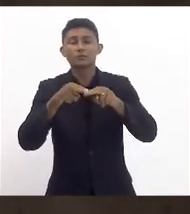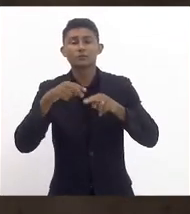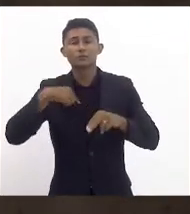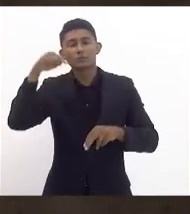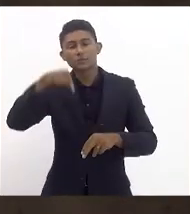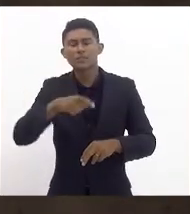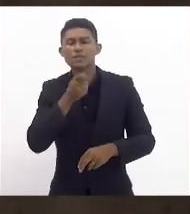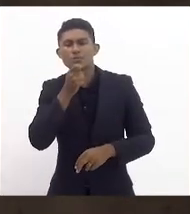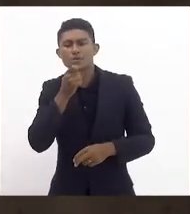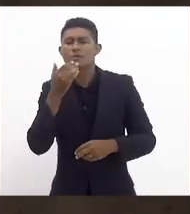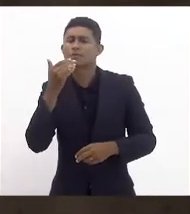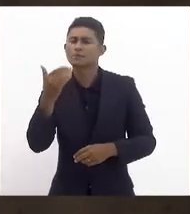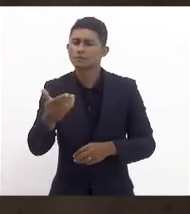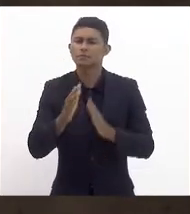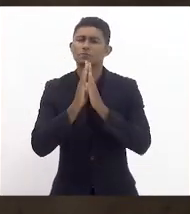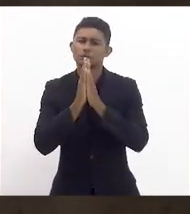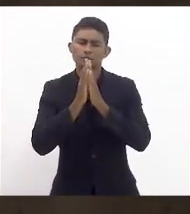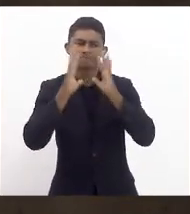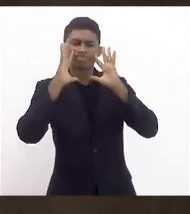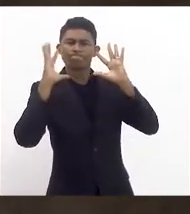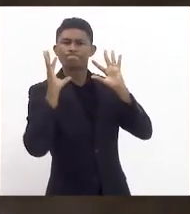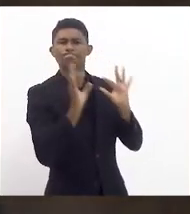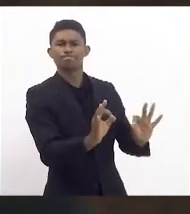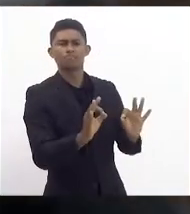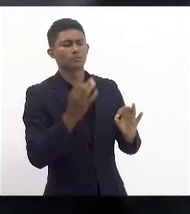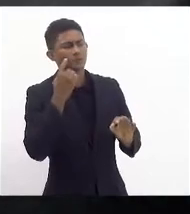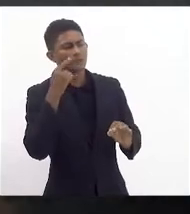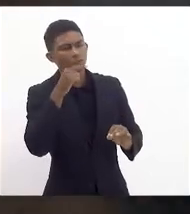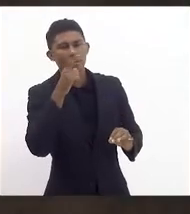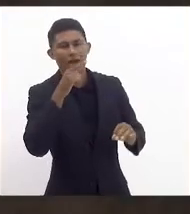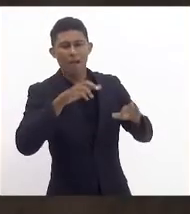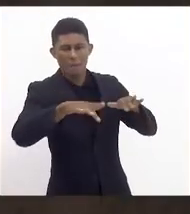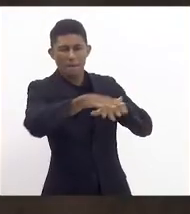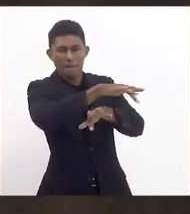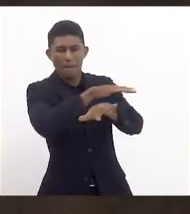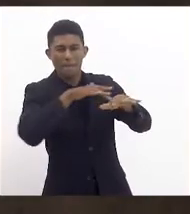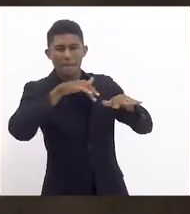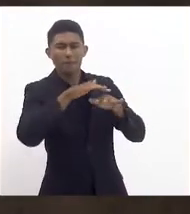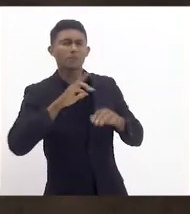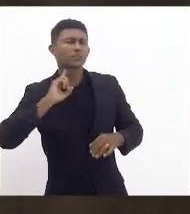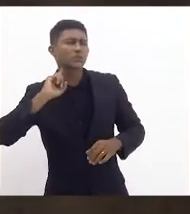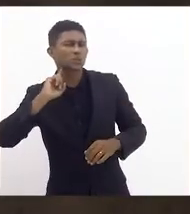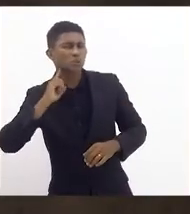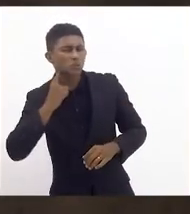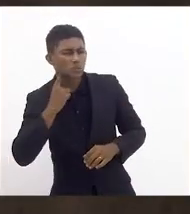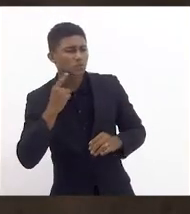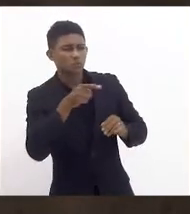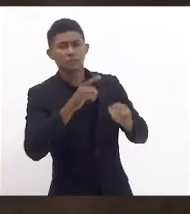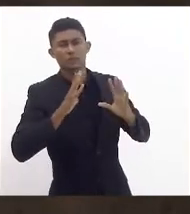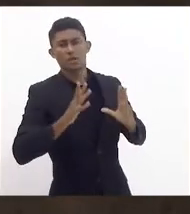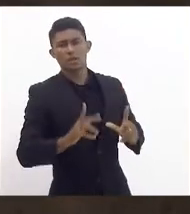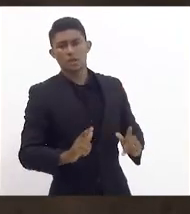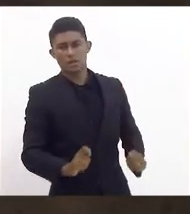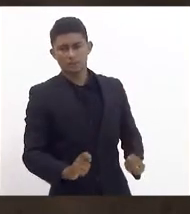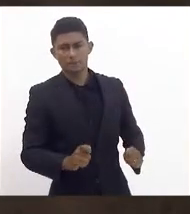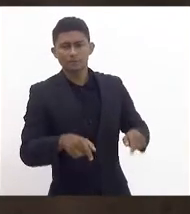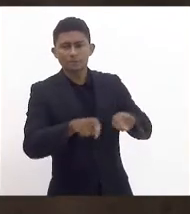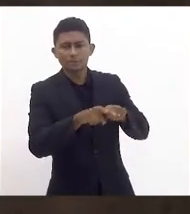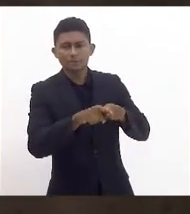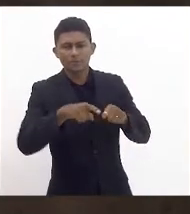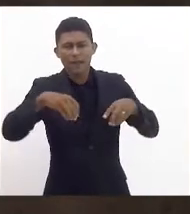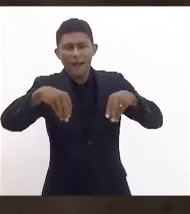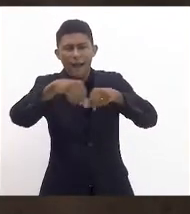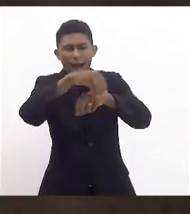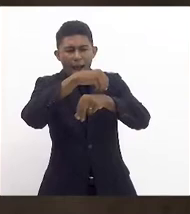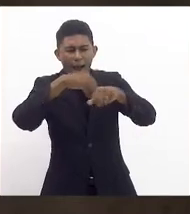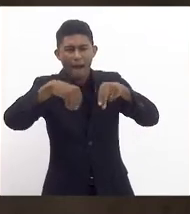será atendido. Uma atenção especial para a dragagem nos rios ali, da Zona Oeste, em especial do